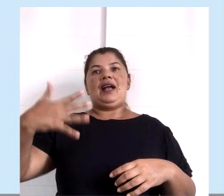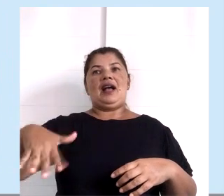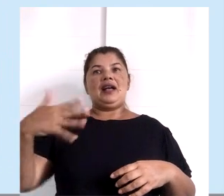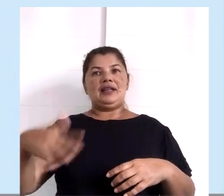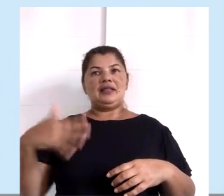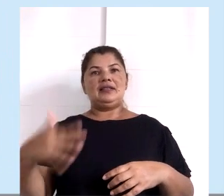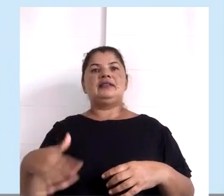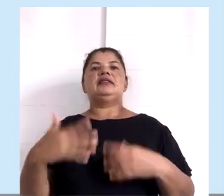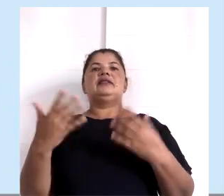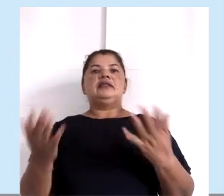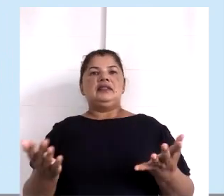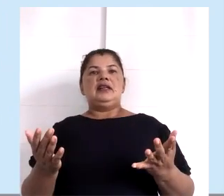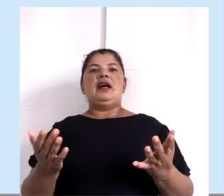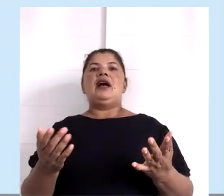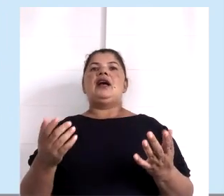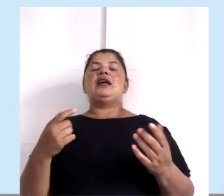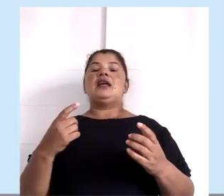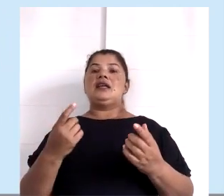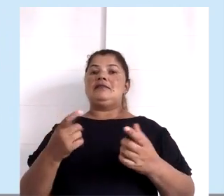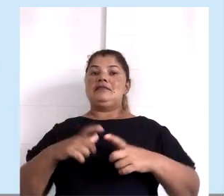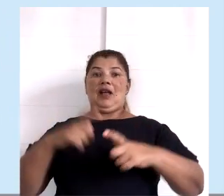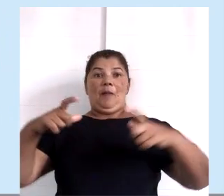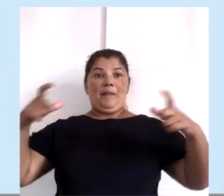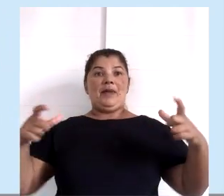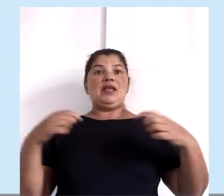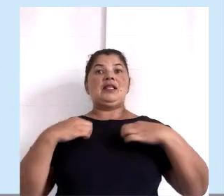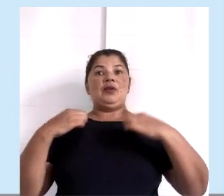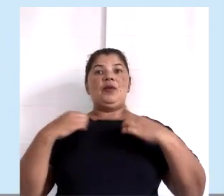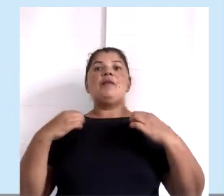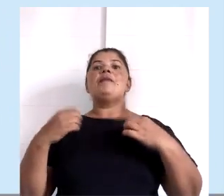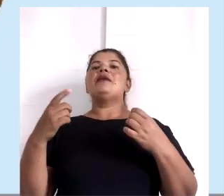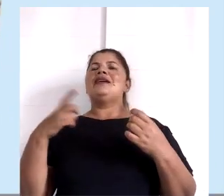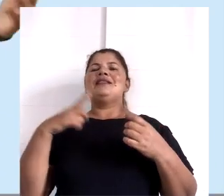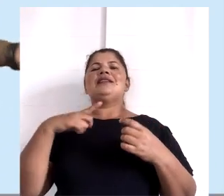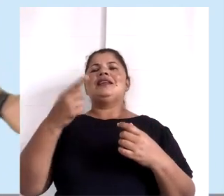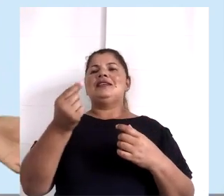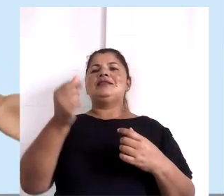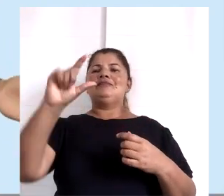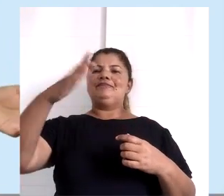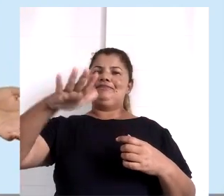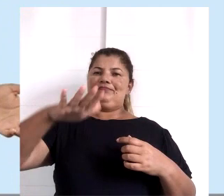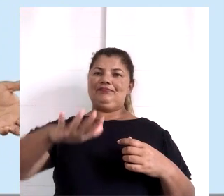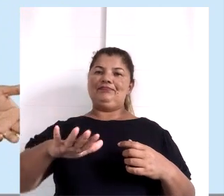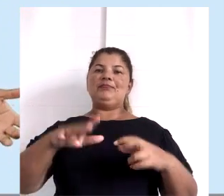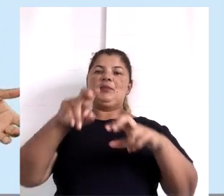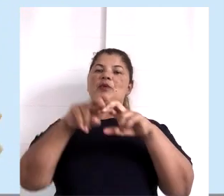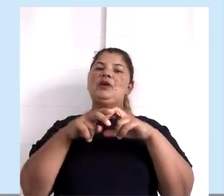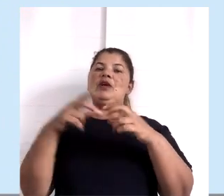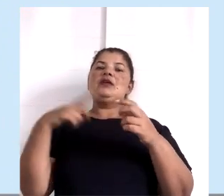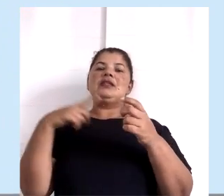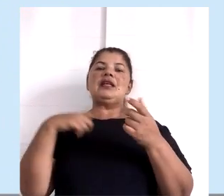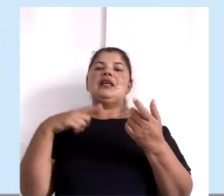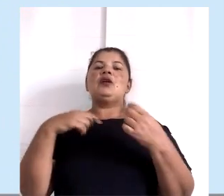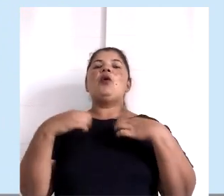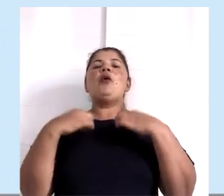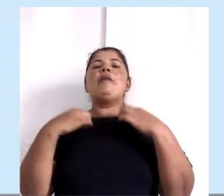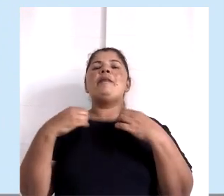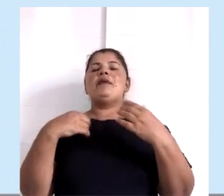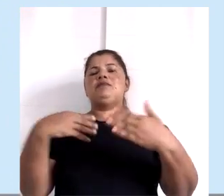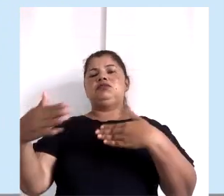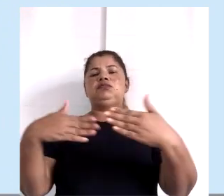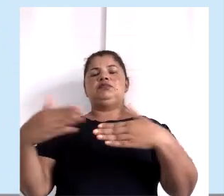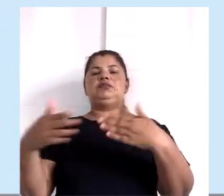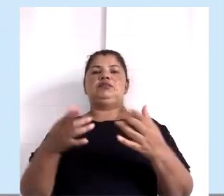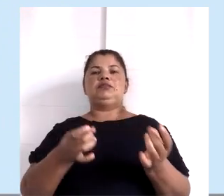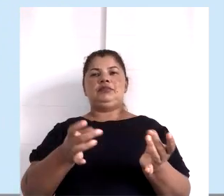produção, elas tendem a ficar mais baratas, porque existem mais peças de roupas no mercado sendo vendidas, mas também a gente vai ter